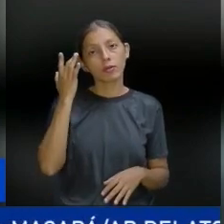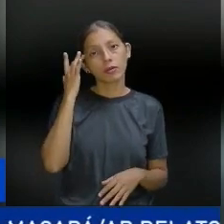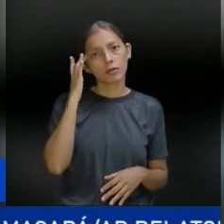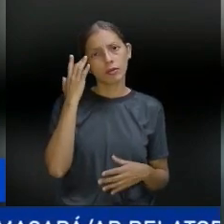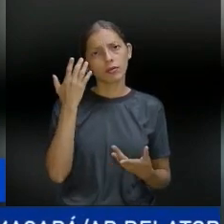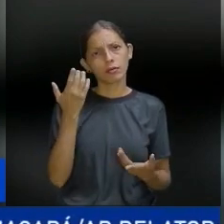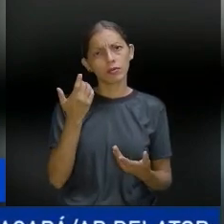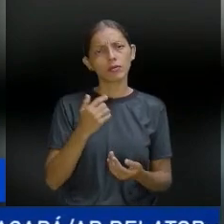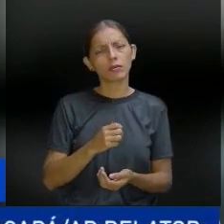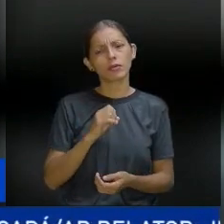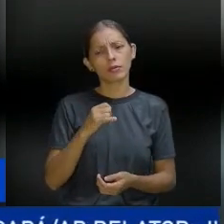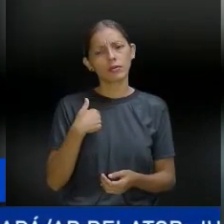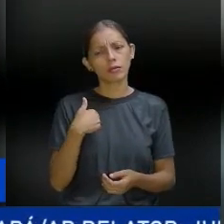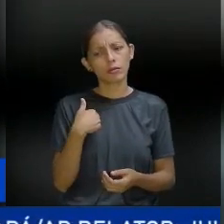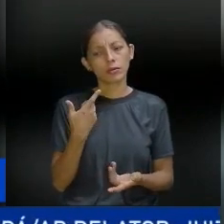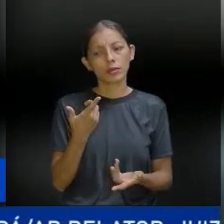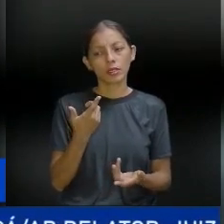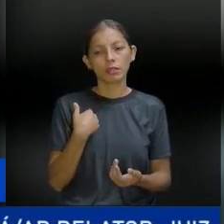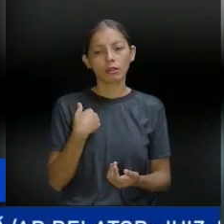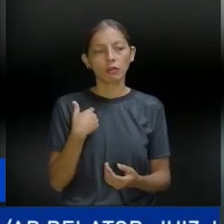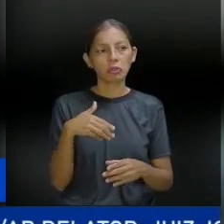manifestação fica prejudicada nessa ocasião.